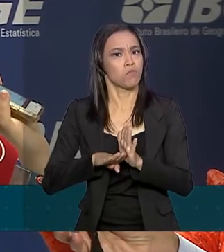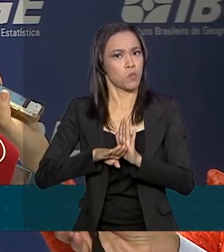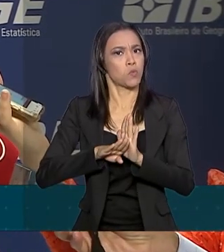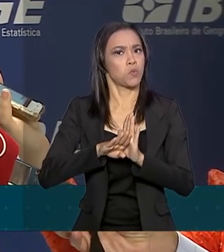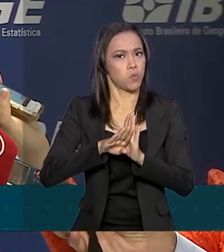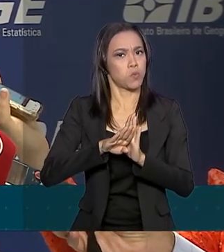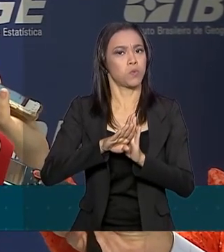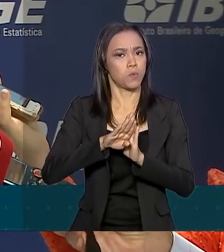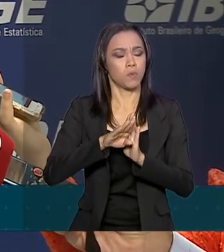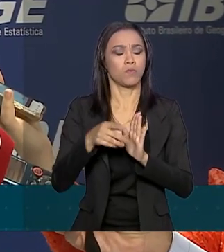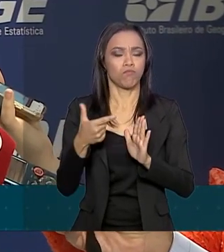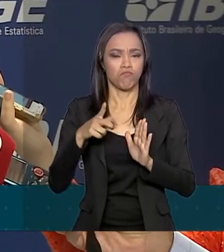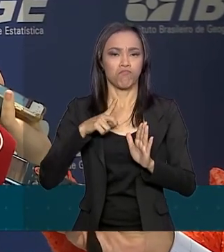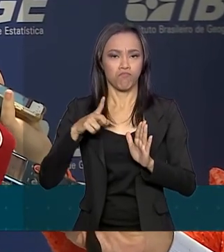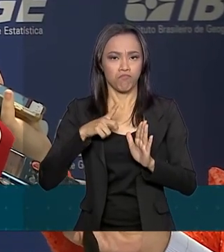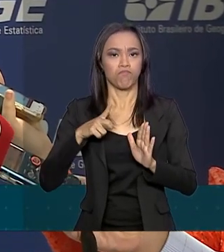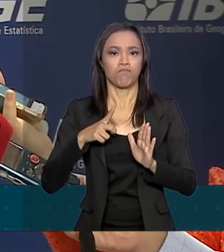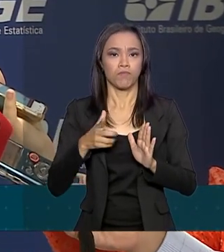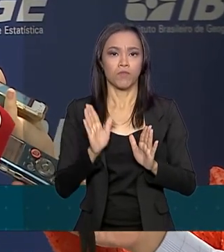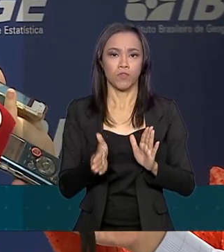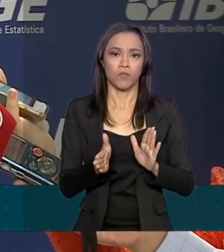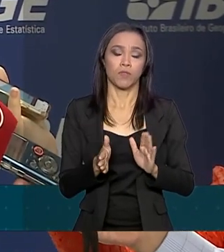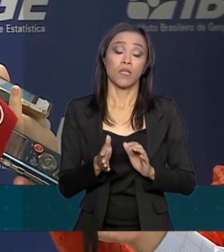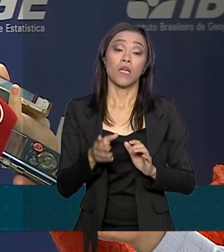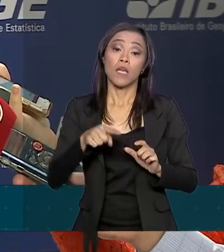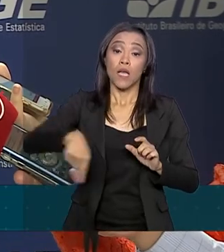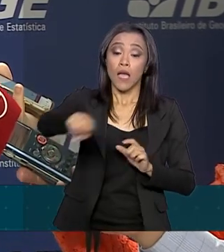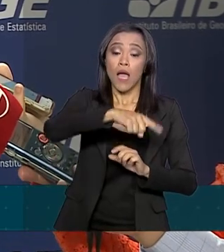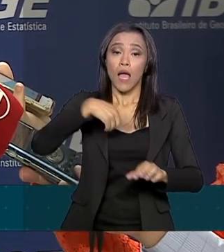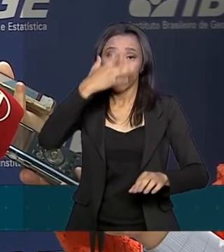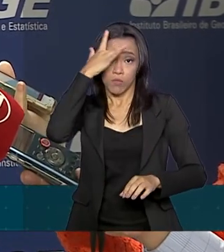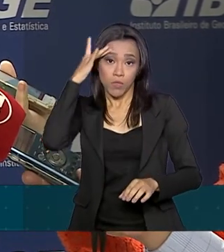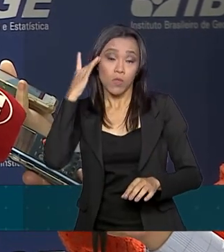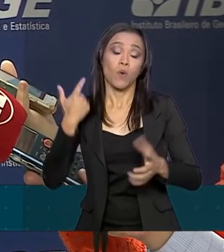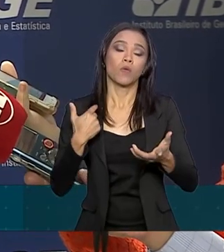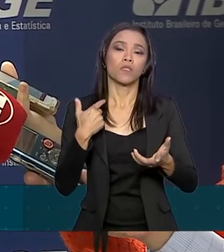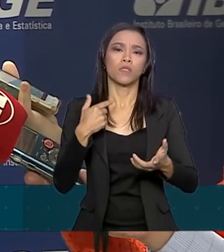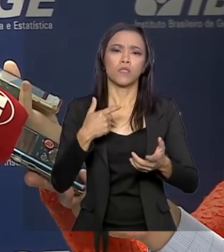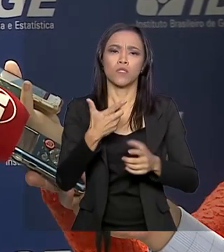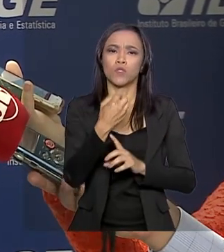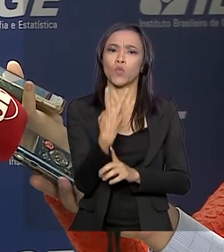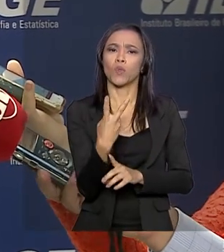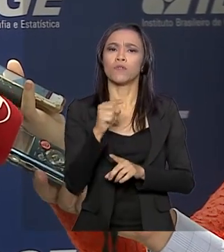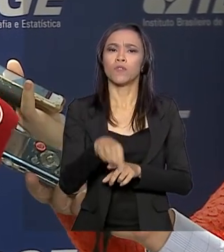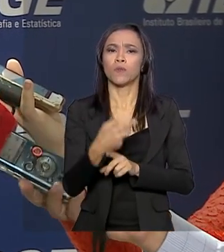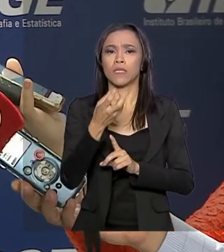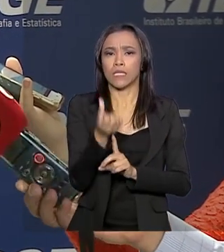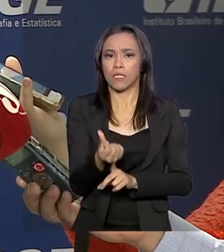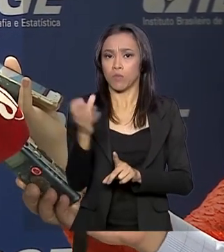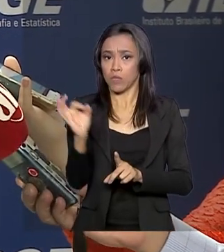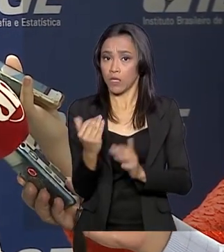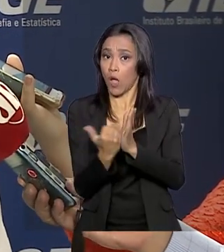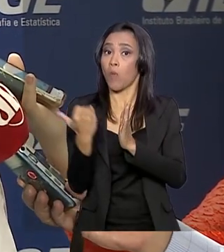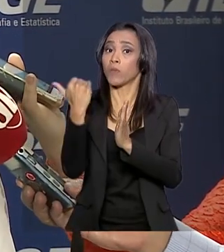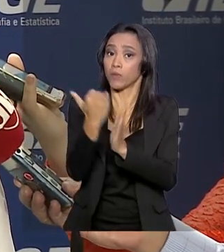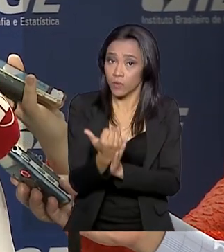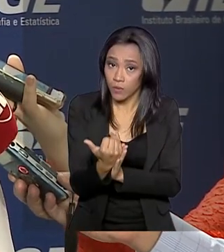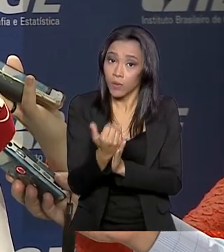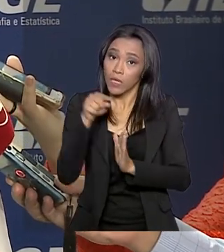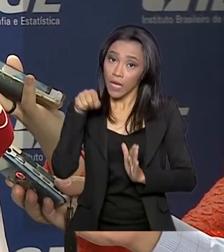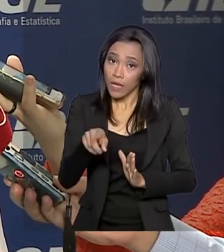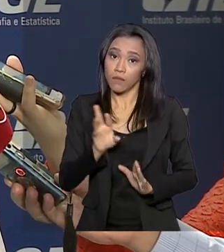em termos de volume de ocupação é a população ocupada cresceu no ano 2,6 por cento esse é um resultado